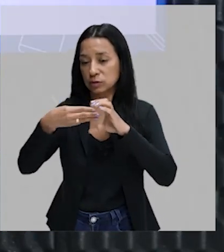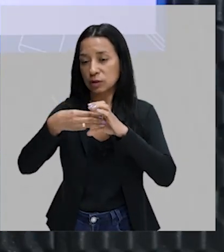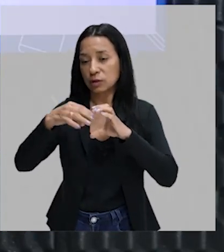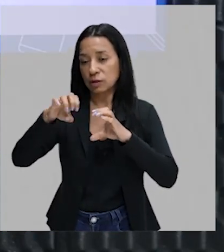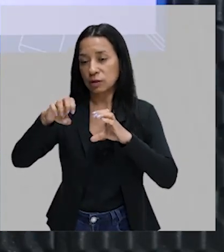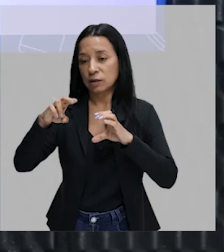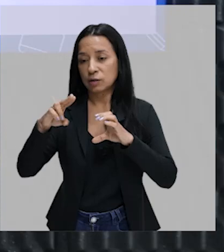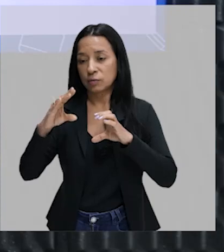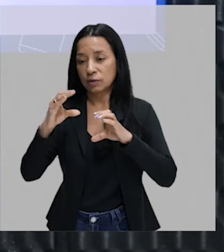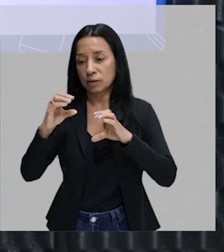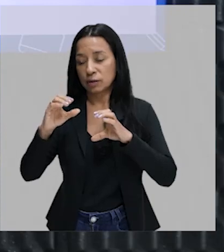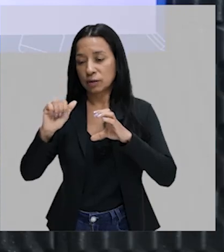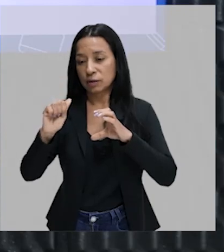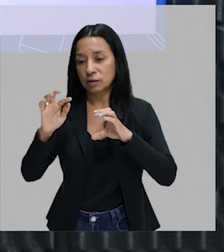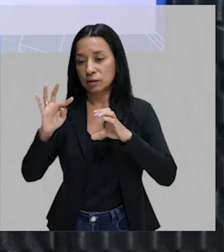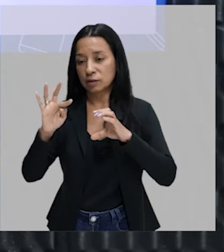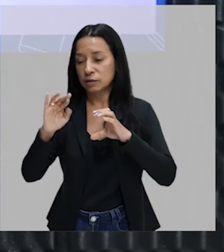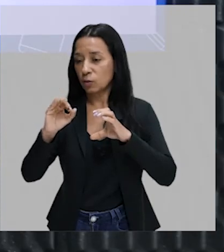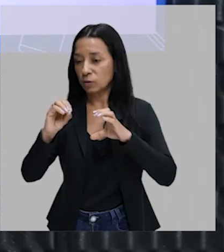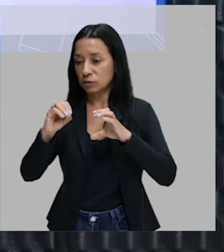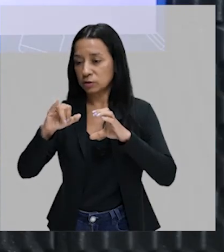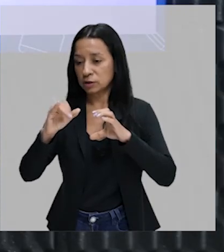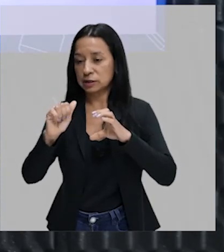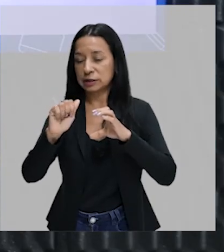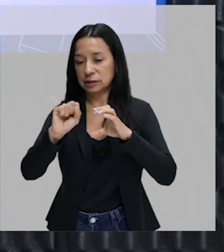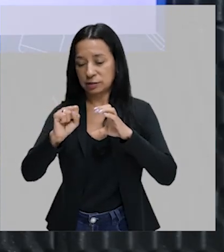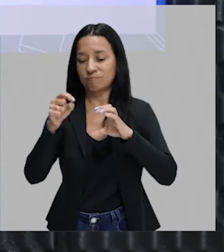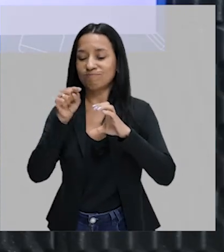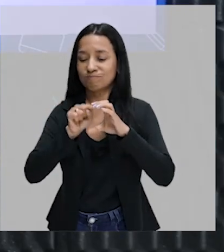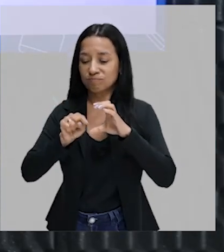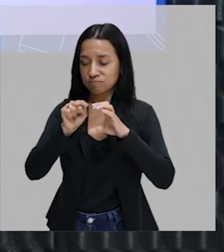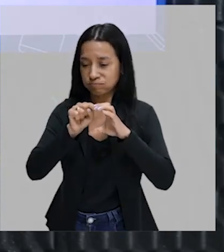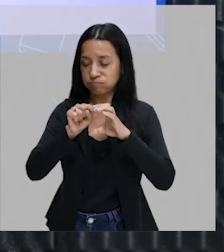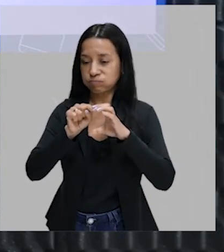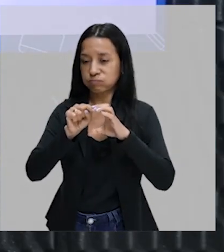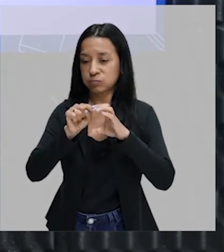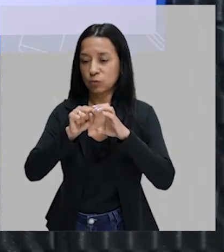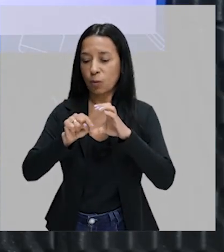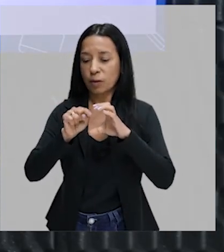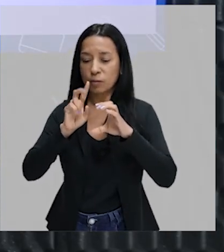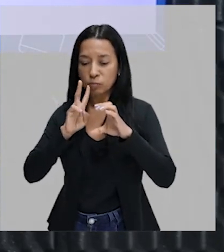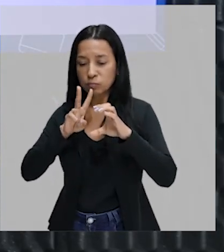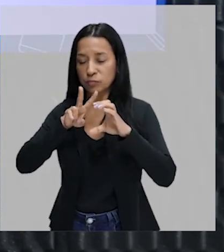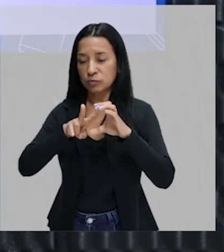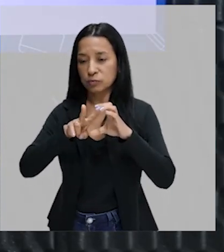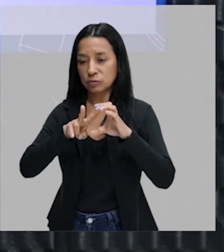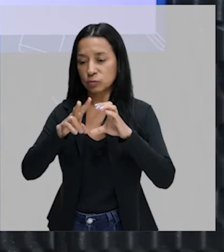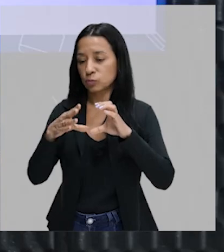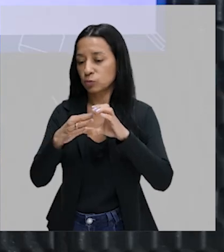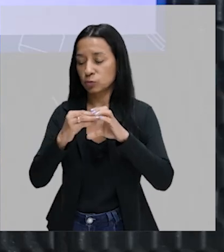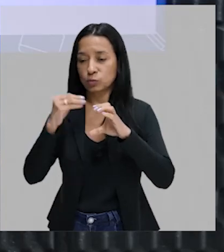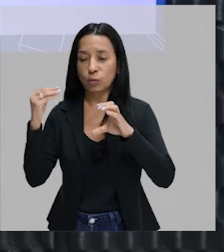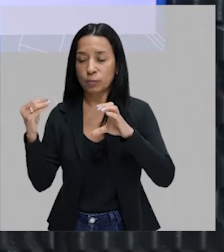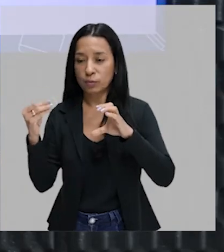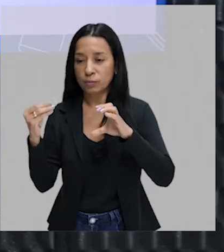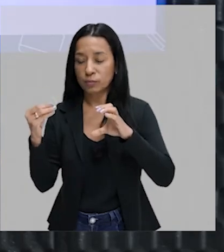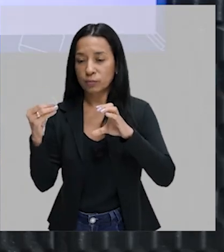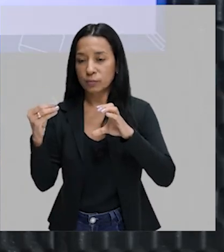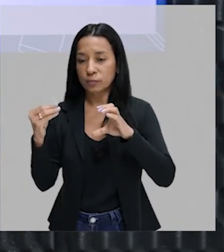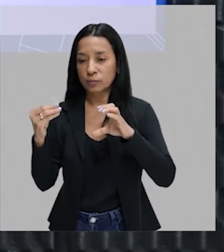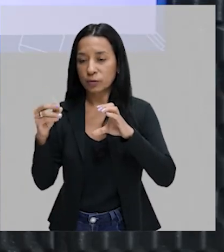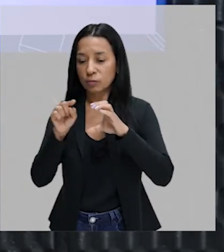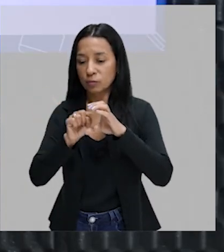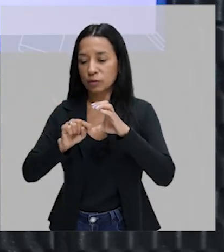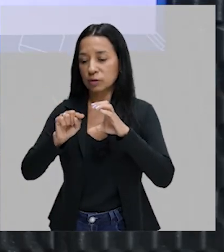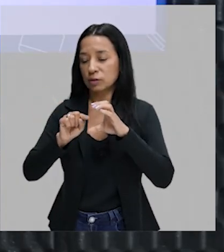célula eucariótica, aquele núcleo bem definido, bem delimitado, com a membrana nuclear, desaparece quando a célula entra em